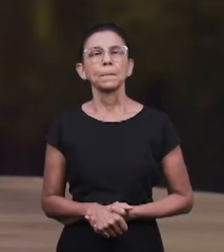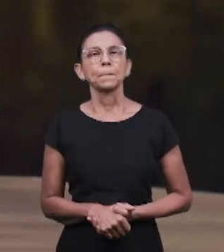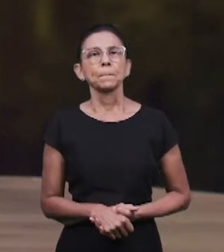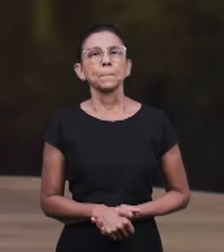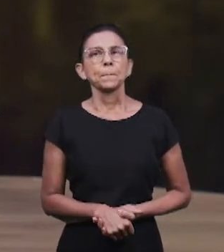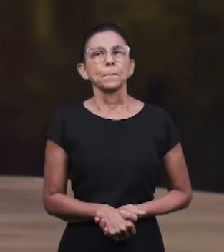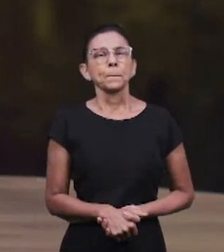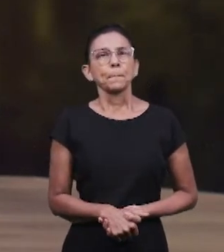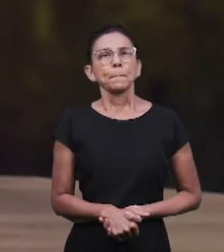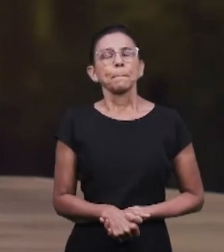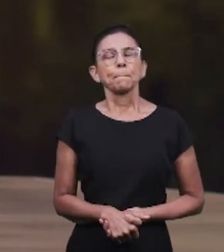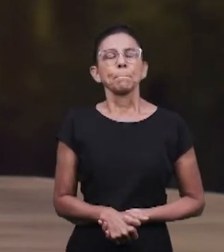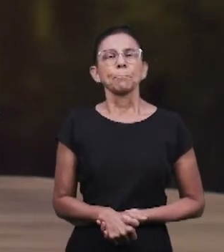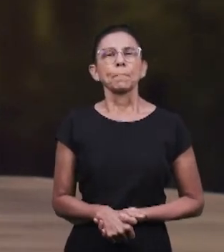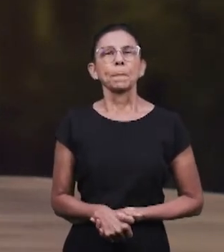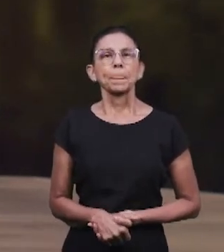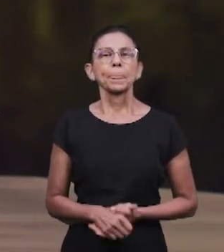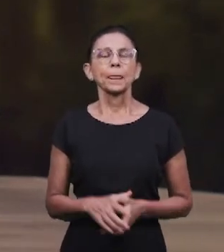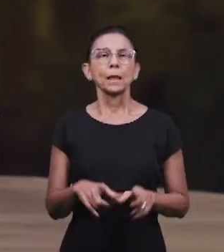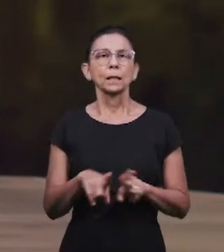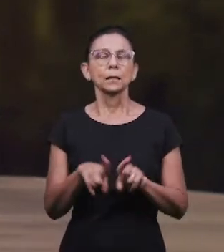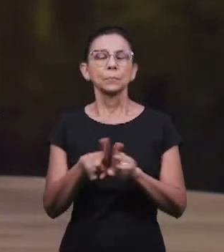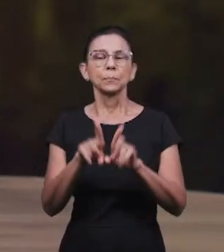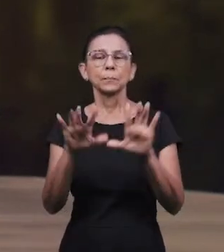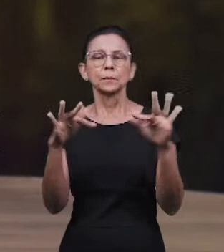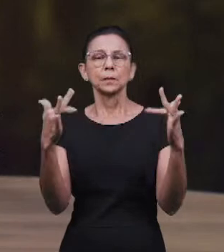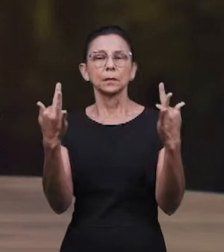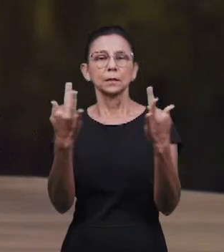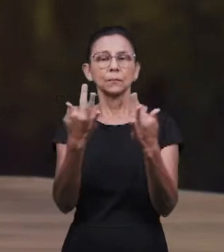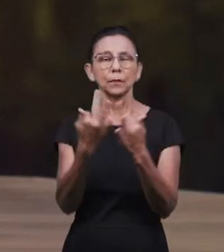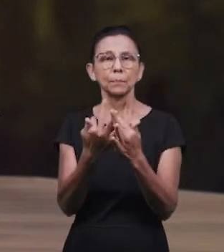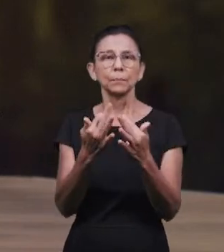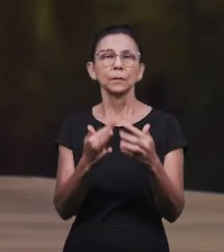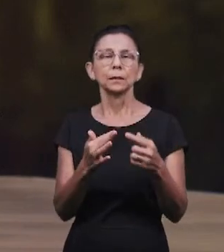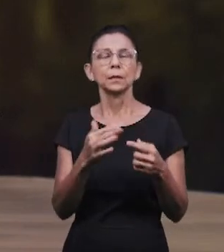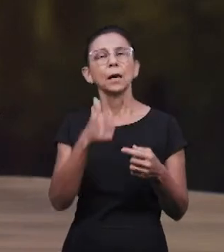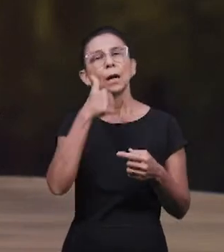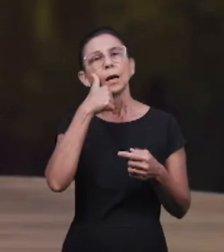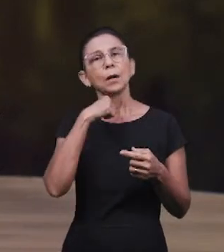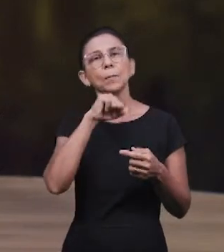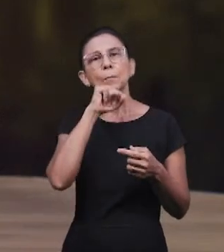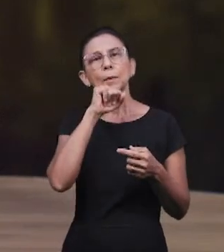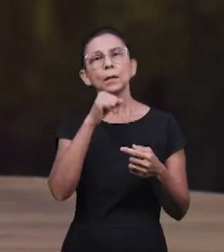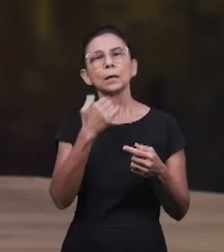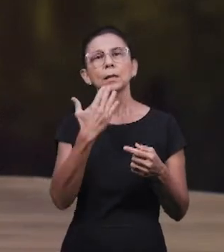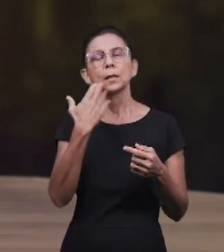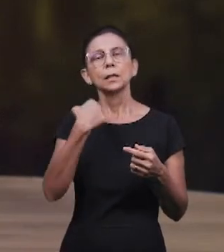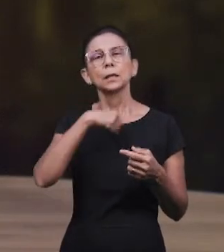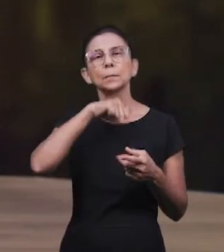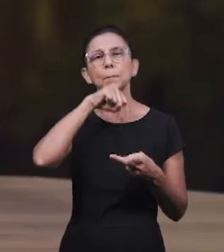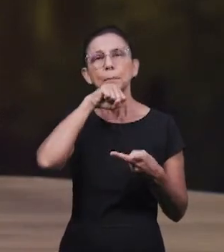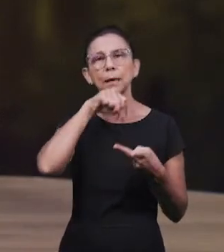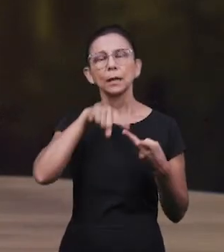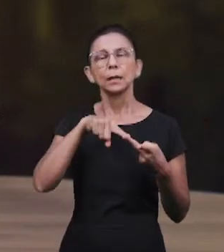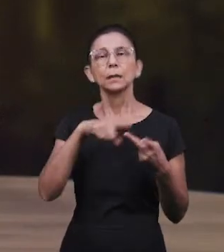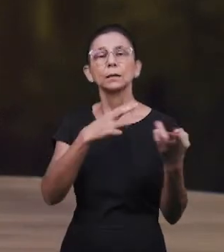em toda parte. No lar, pai e mãe têm